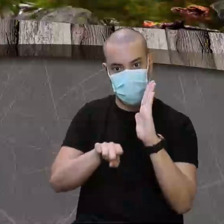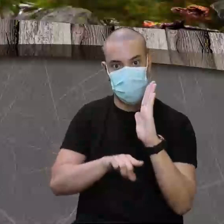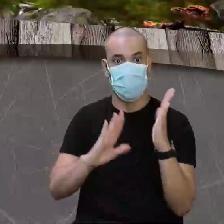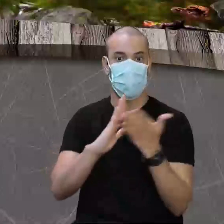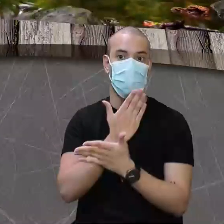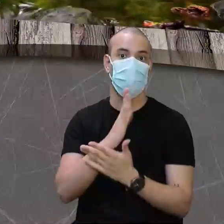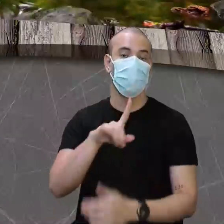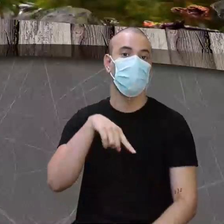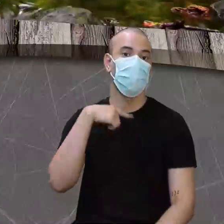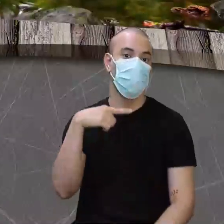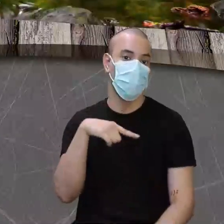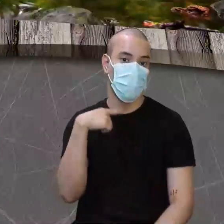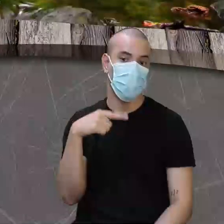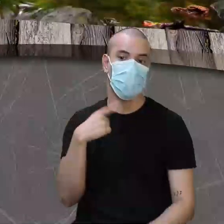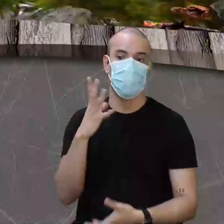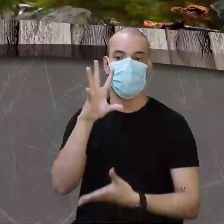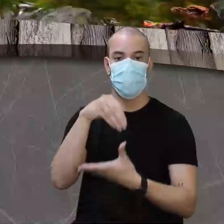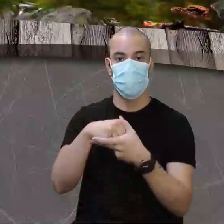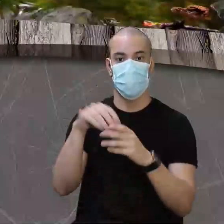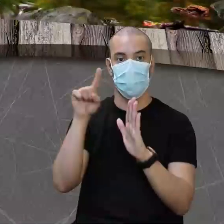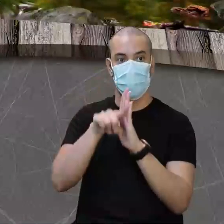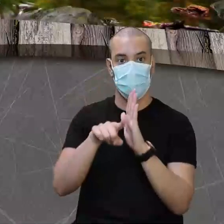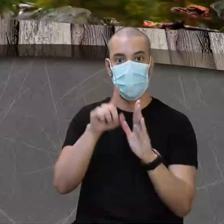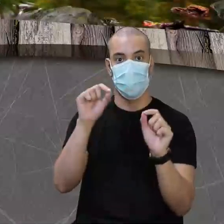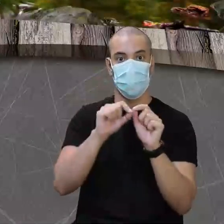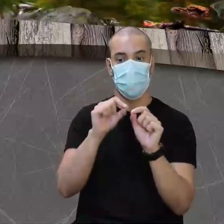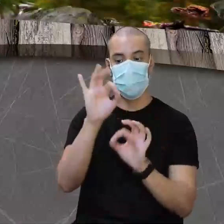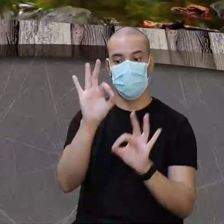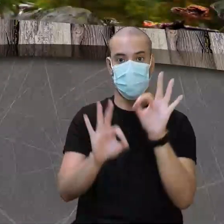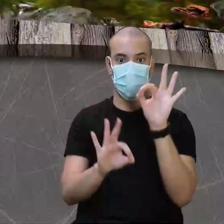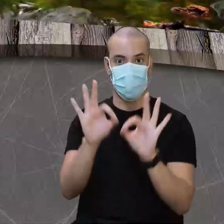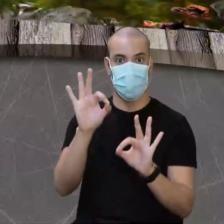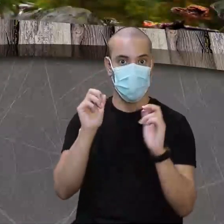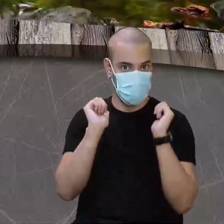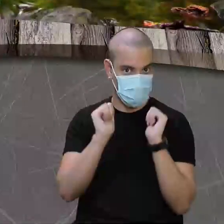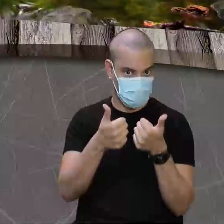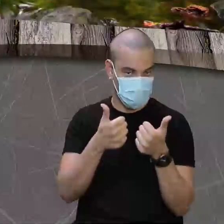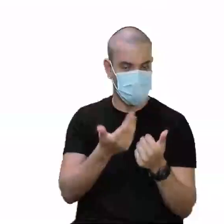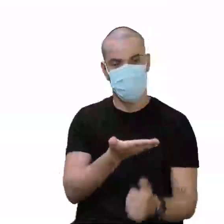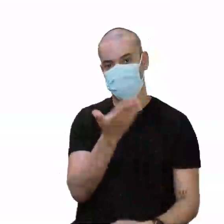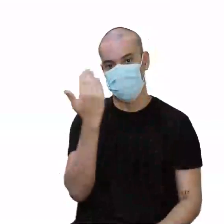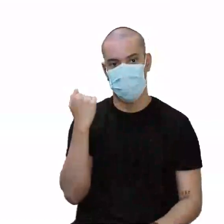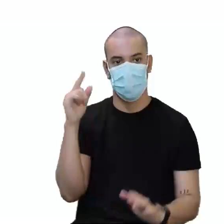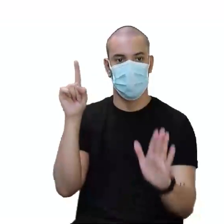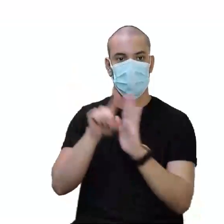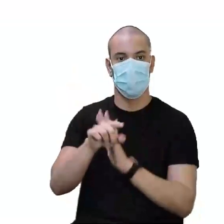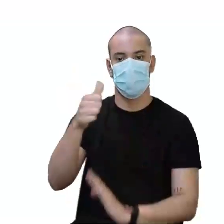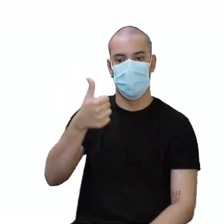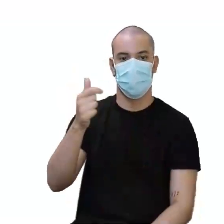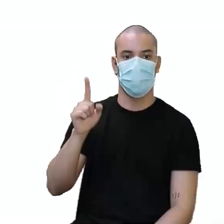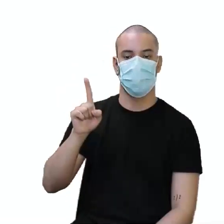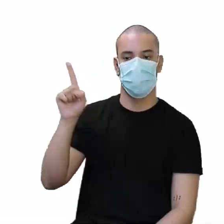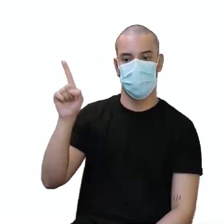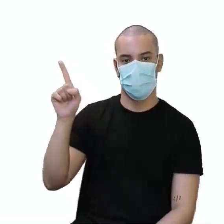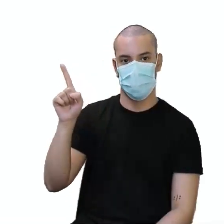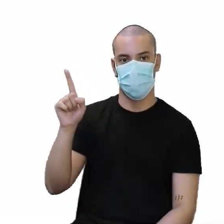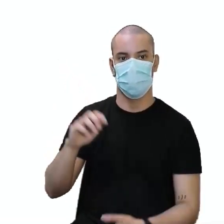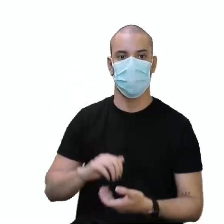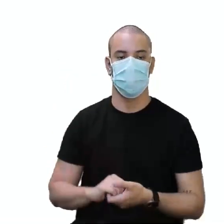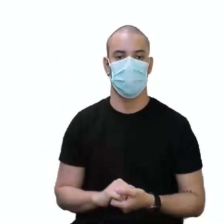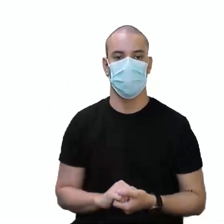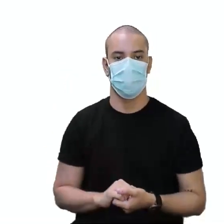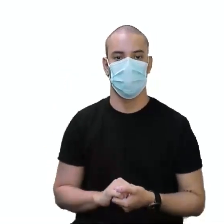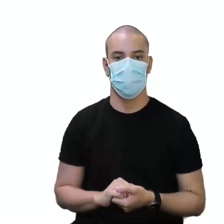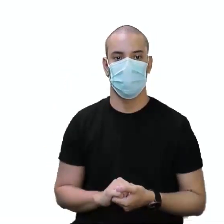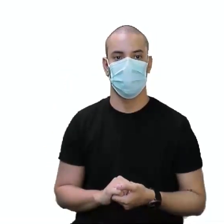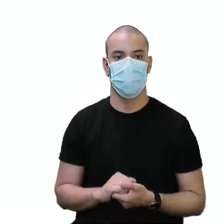tirar algumas dúvidas em cima das questões que a gente elaborou para vocês. Tá certo? Vamos lá? Então, questão de número 1 no quadro. Olha